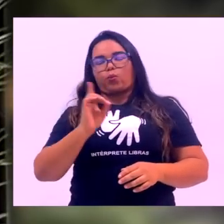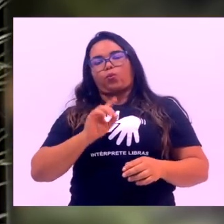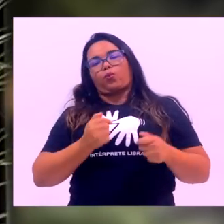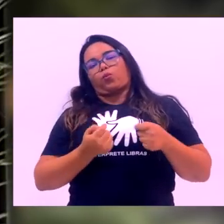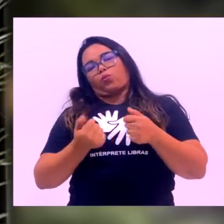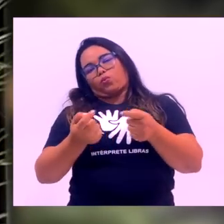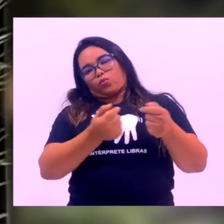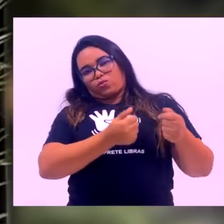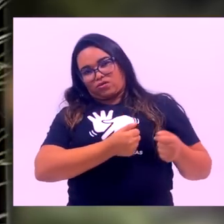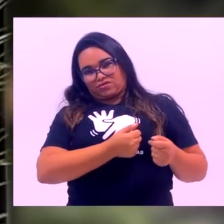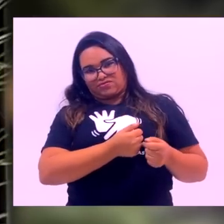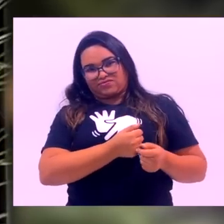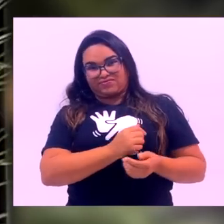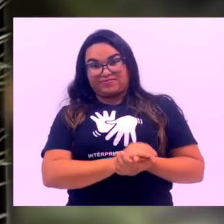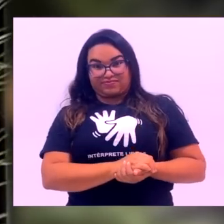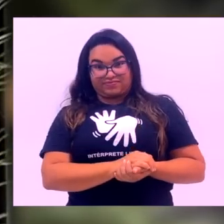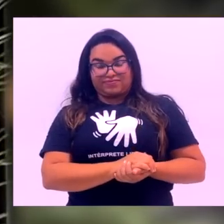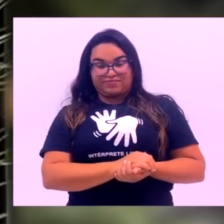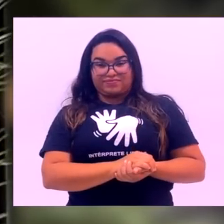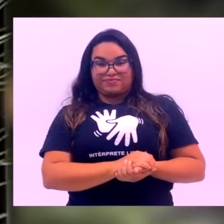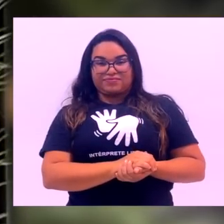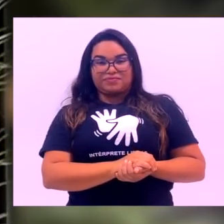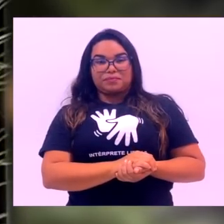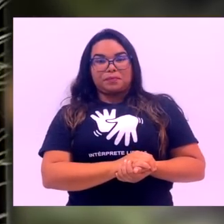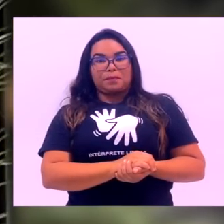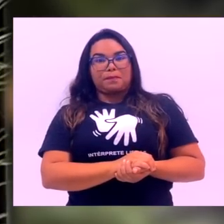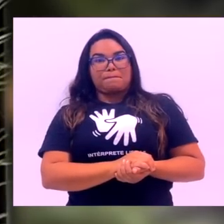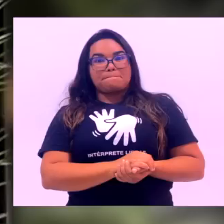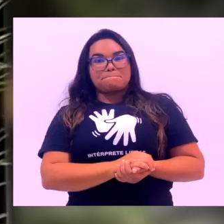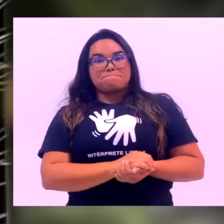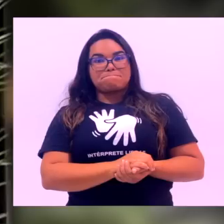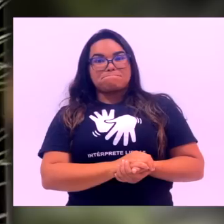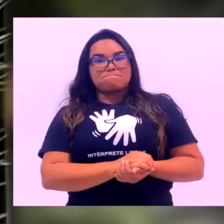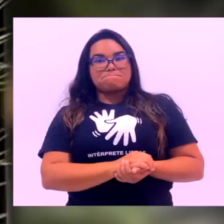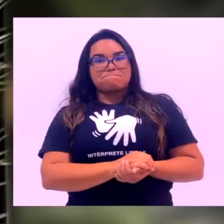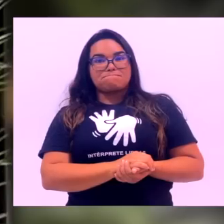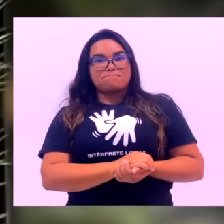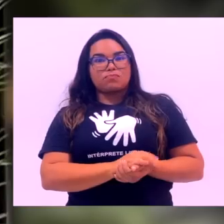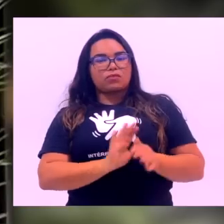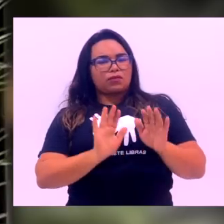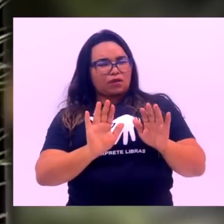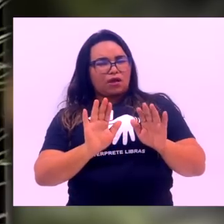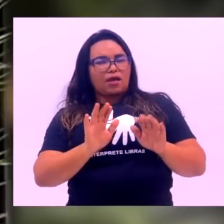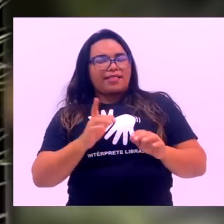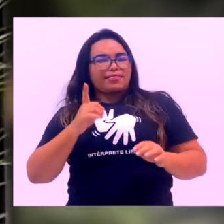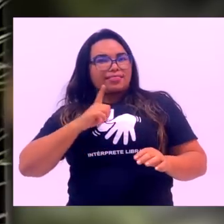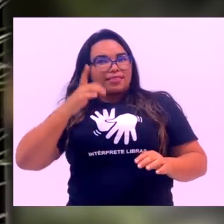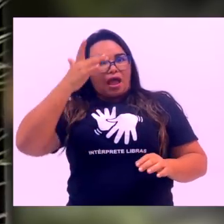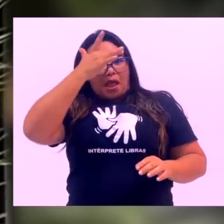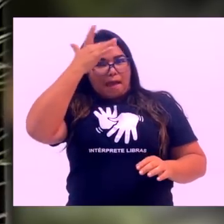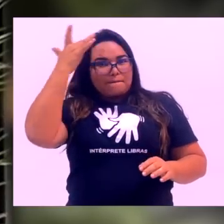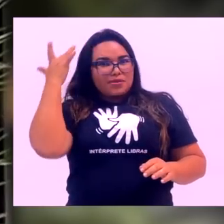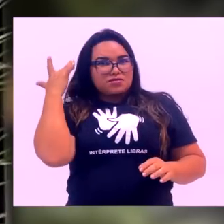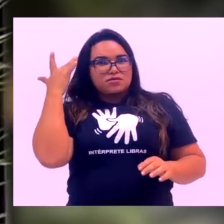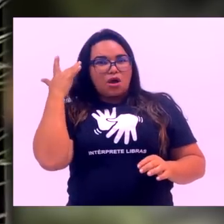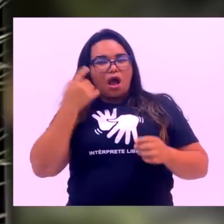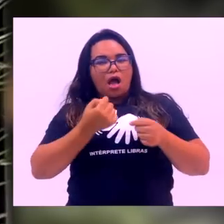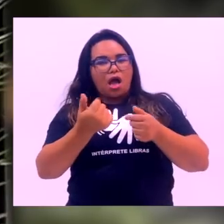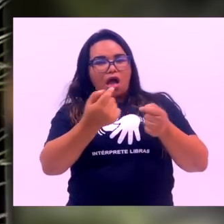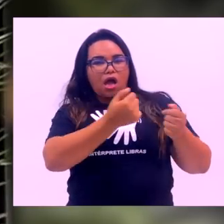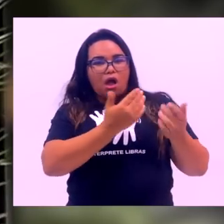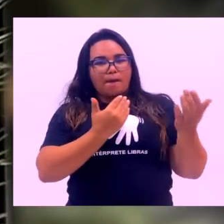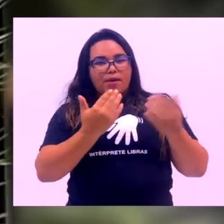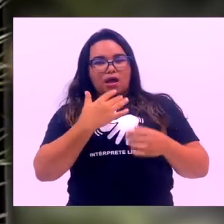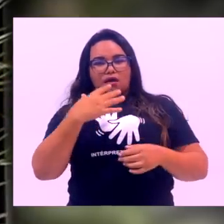vos engane. O engano é o nome do jogo. Será que há lobos em pele de ovelha enganando o povo